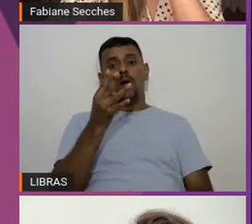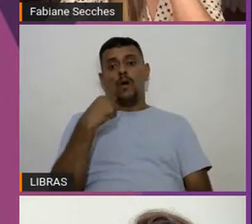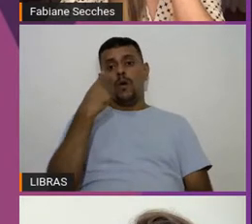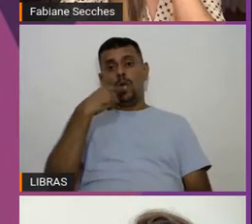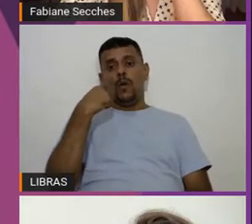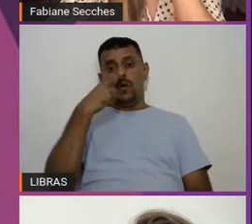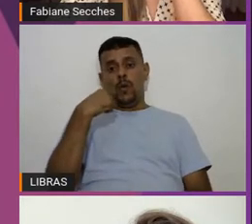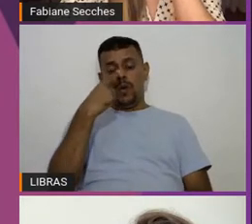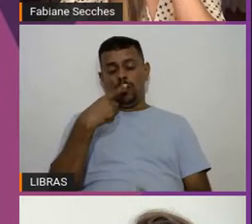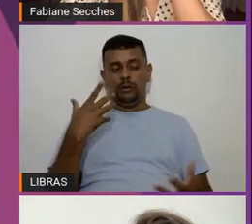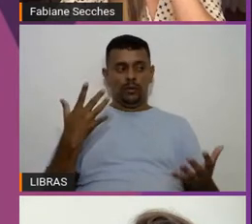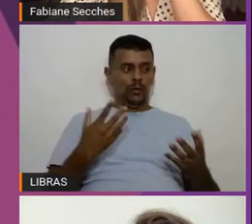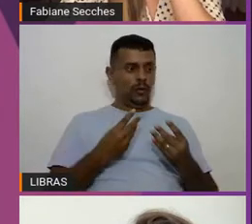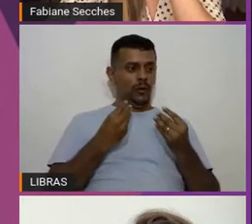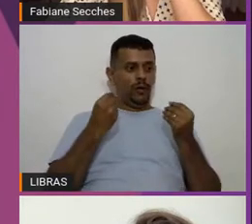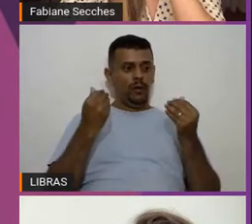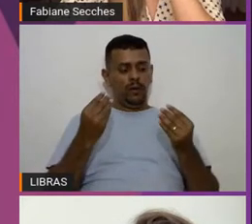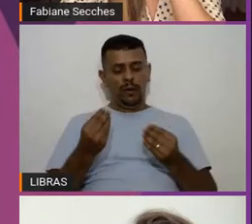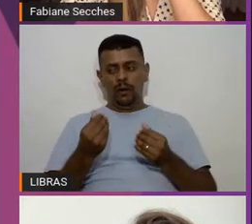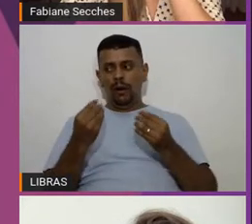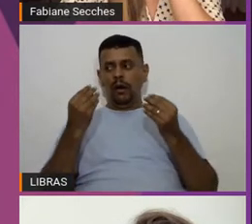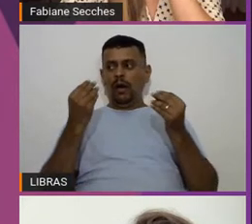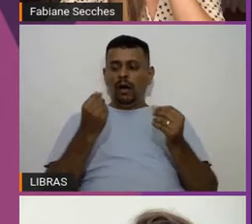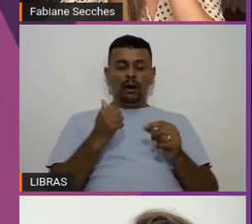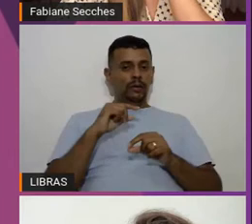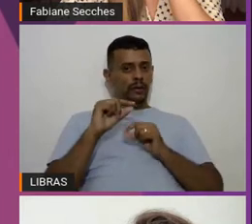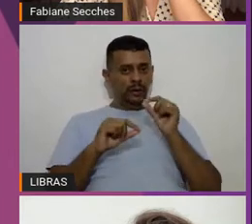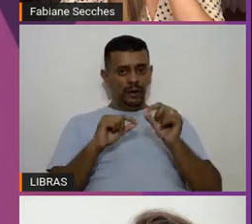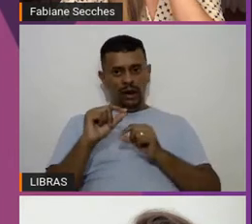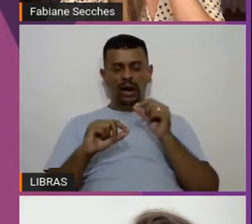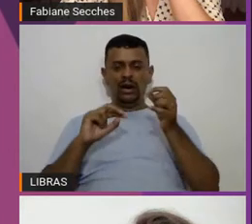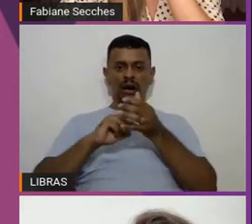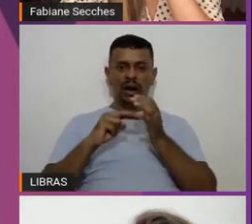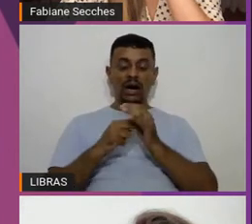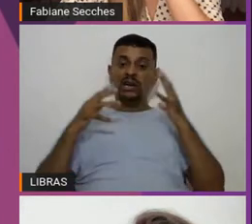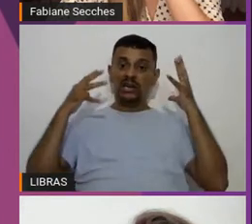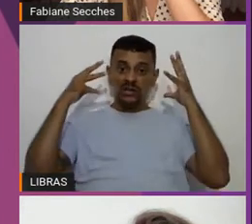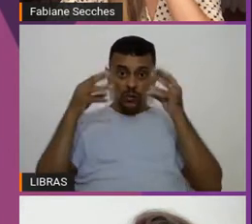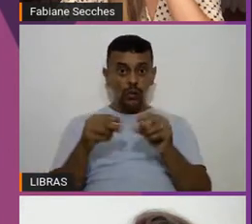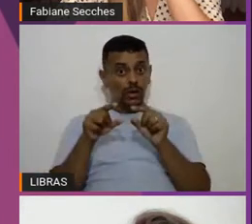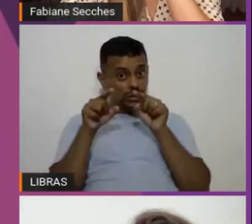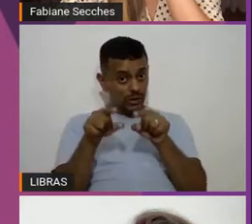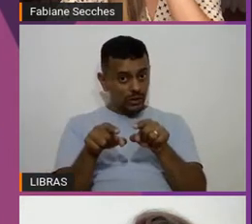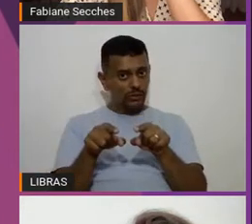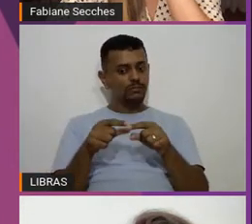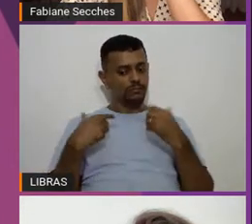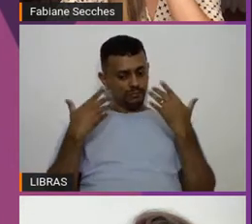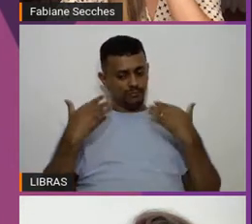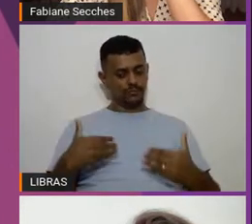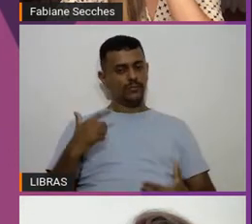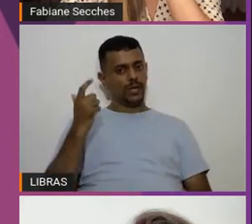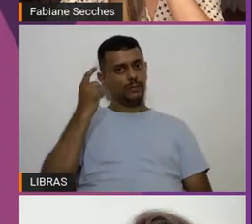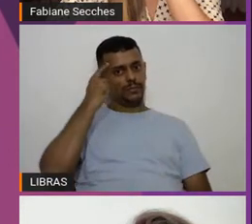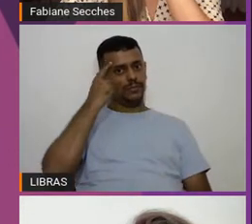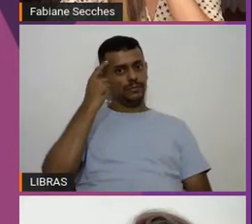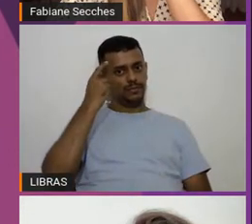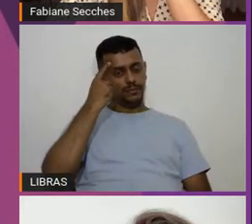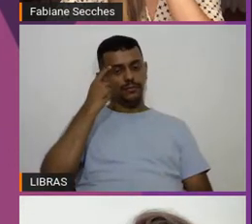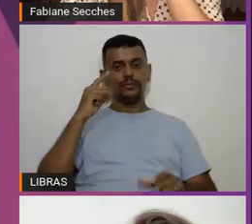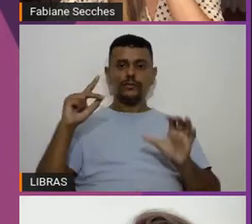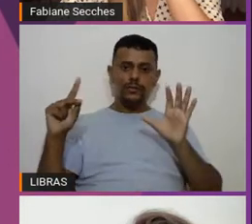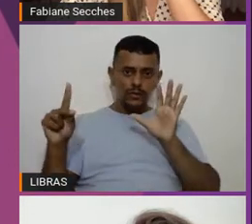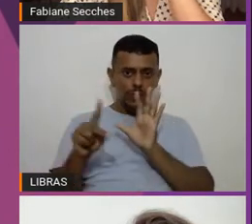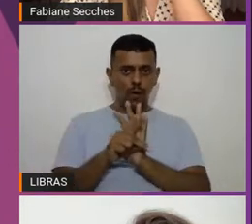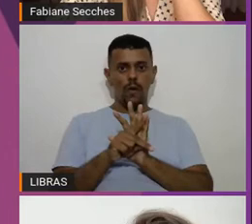ele então é tudo isso acho que me fez Realmente seu pessoa que a menina me trazer